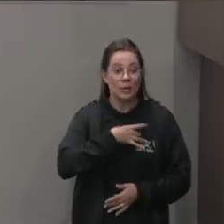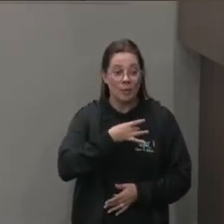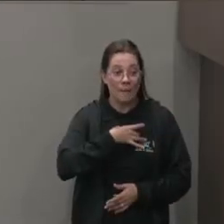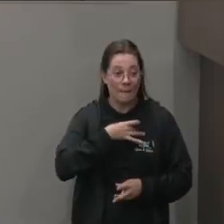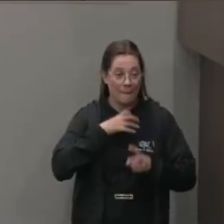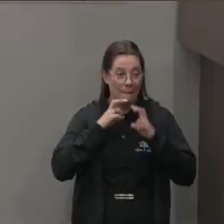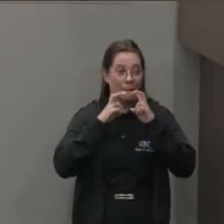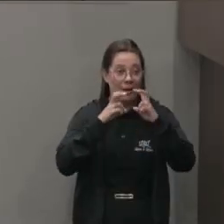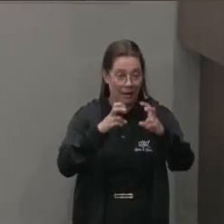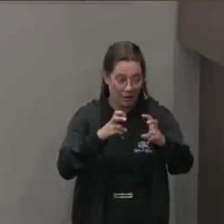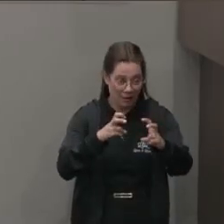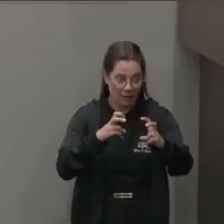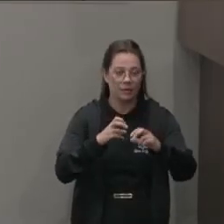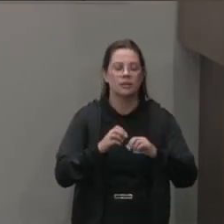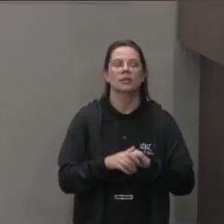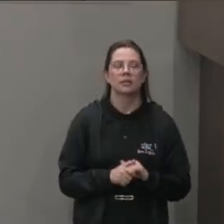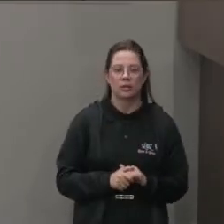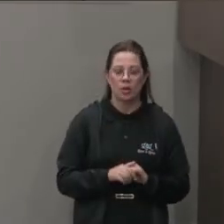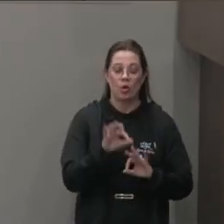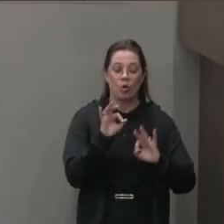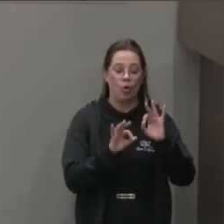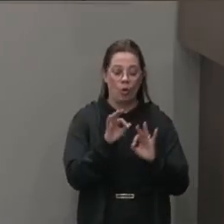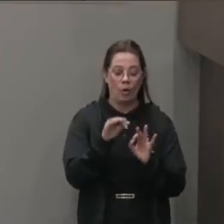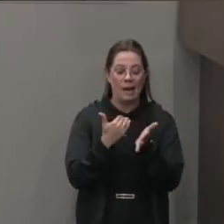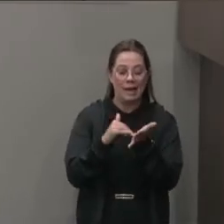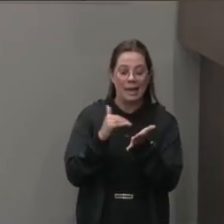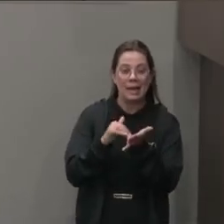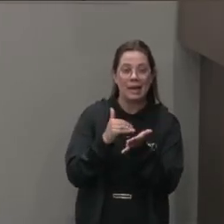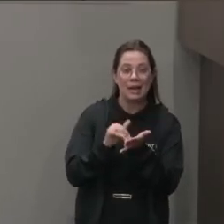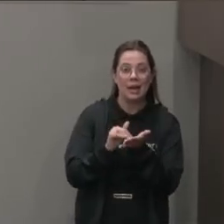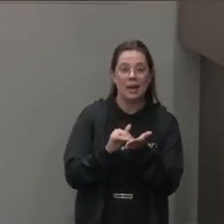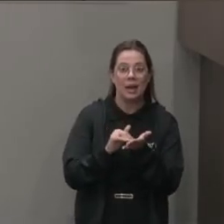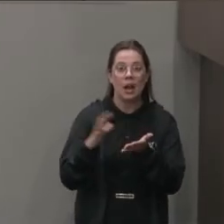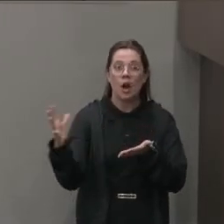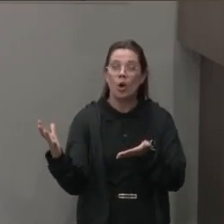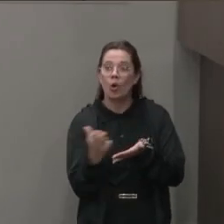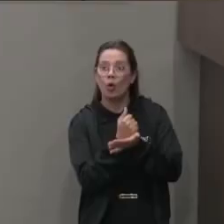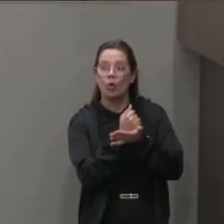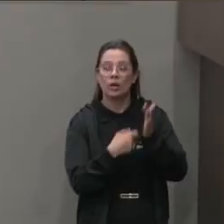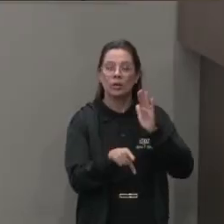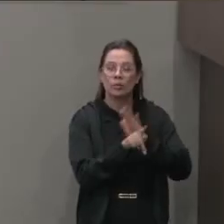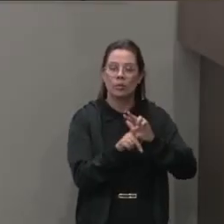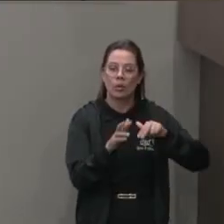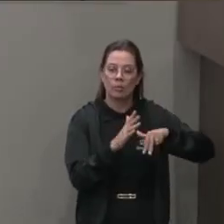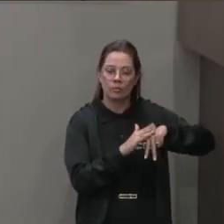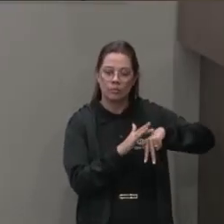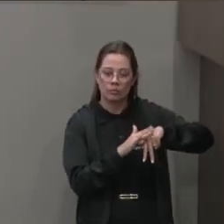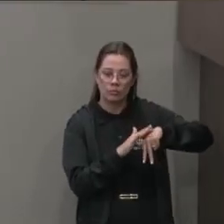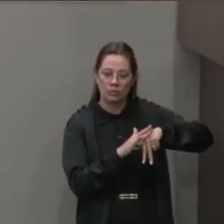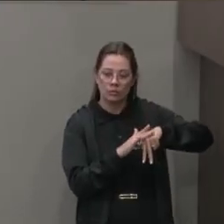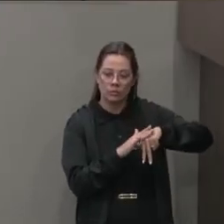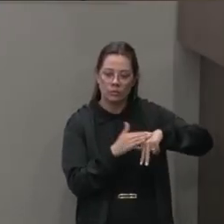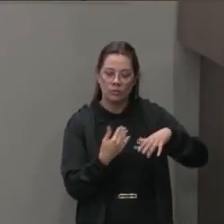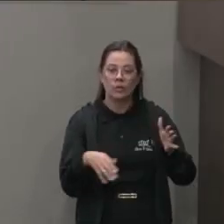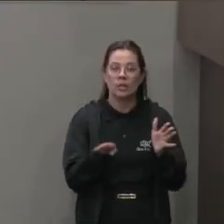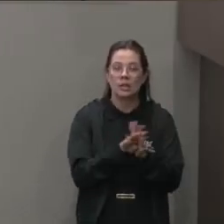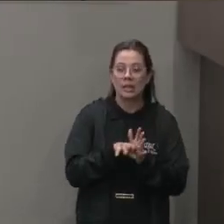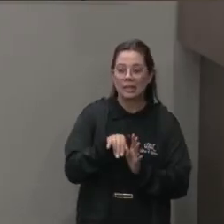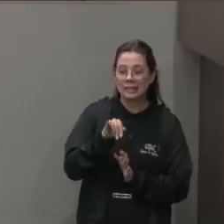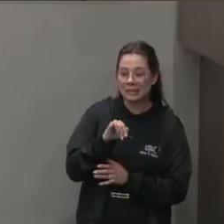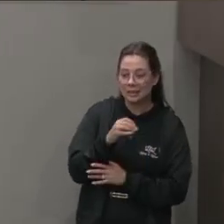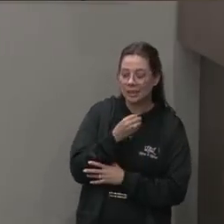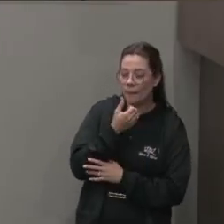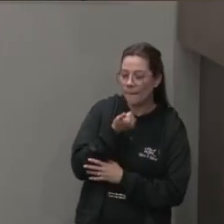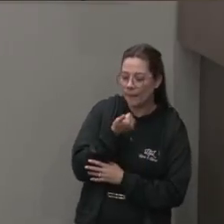falado aqui sobre a recepção, porque a cura dos nossos pacientes começa na recepção. Se forem bem